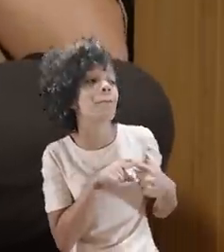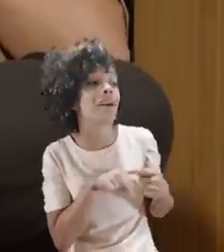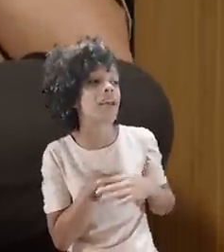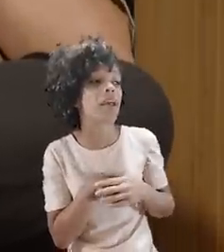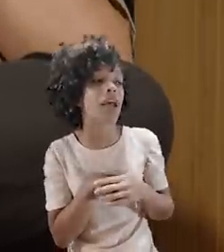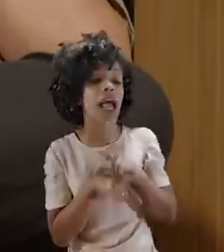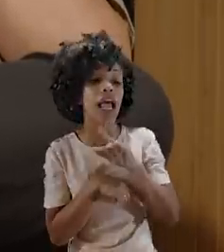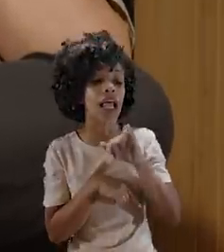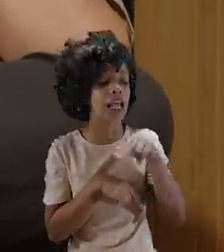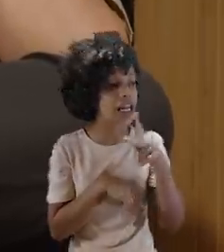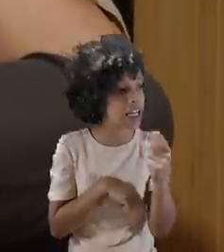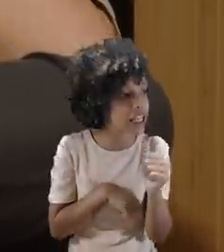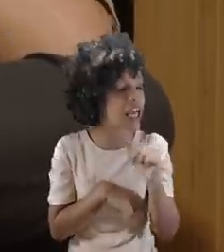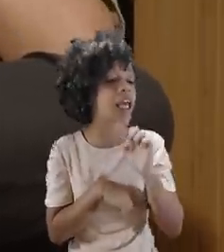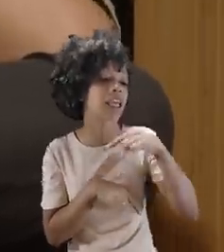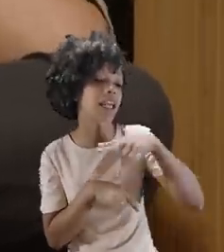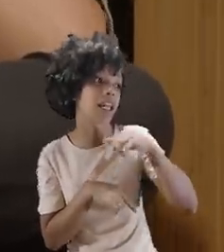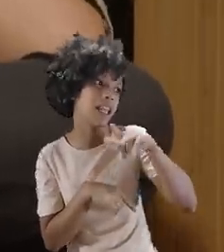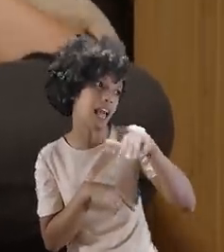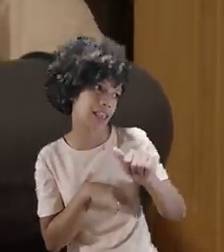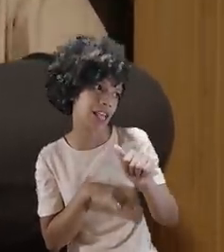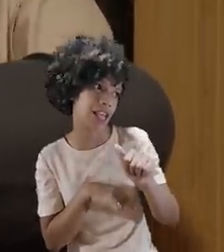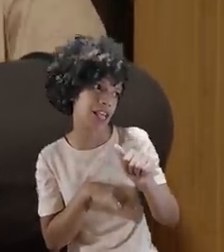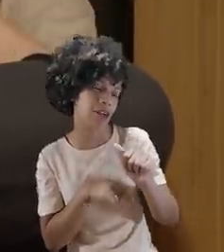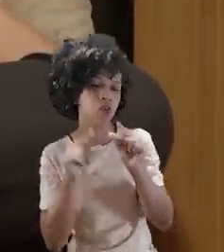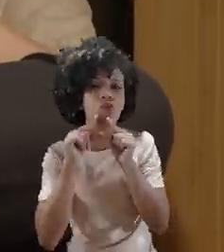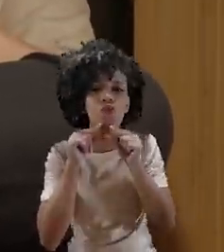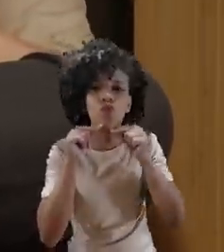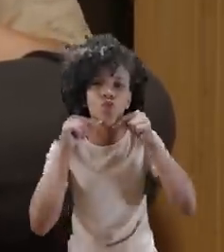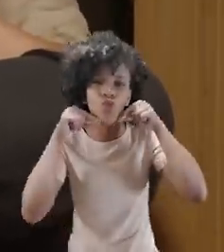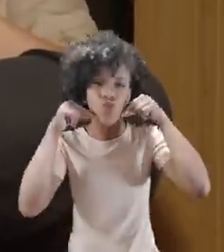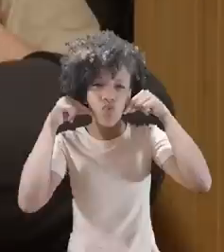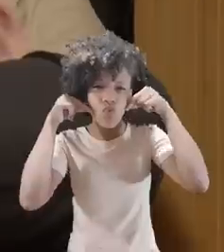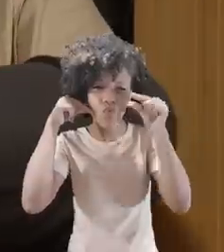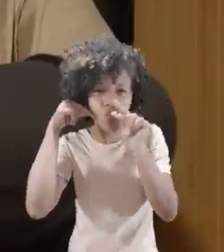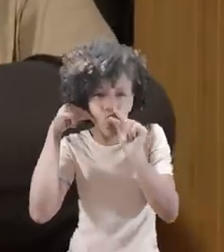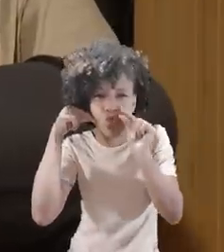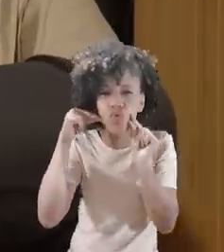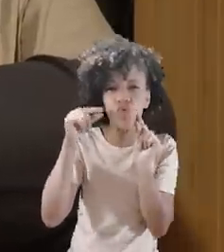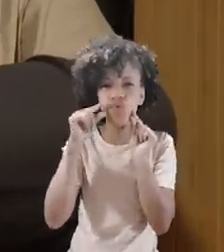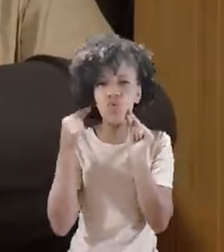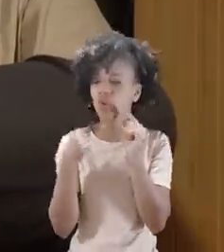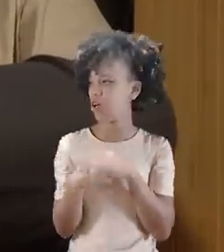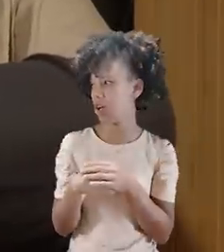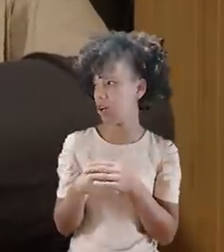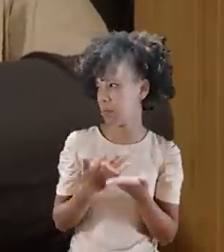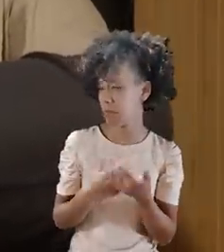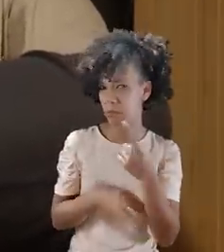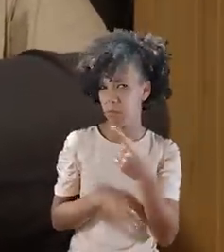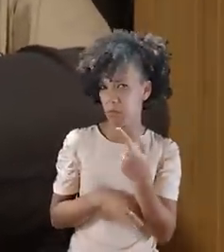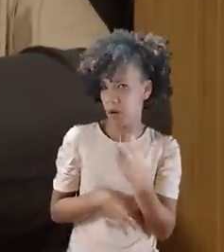me inclinada e as minhas inclinadas aqui a linha inclinada ela dá uma dá um ar de a não ser levado a sério